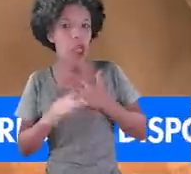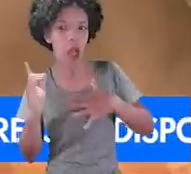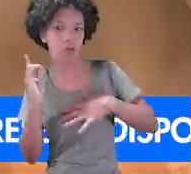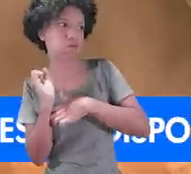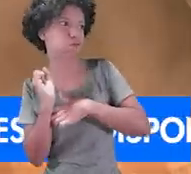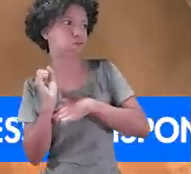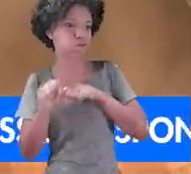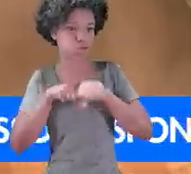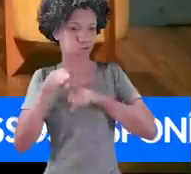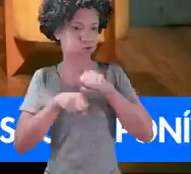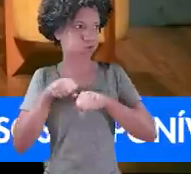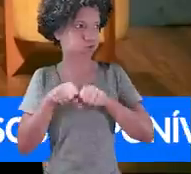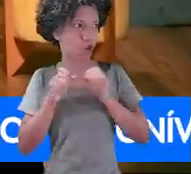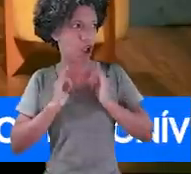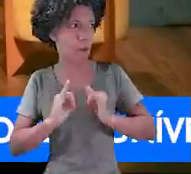caminhão, eu parei.